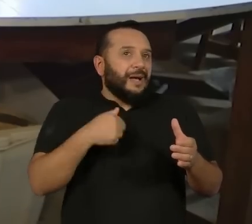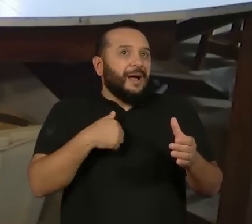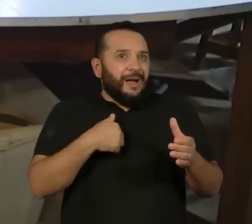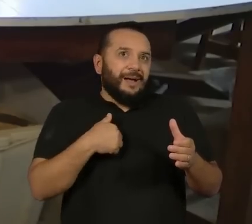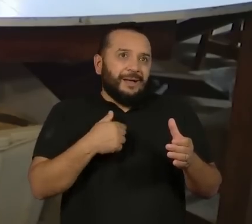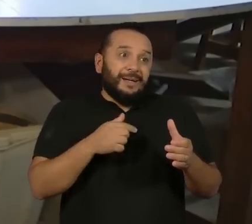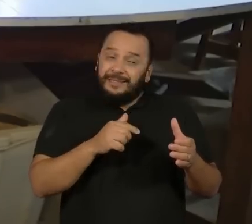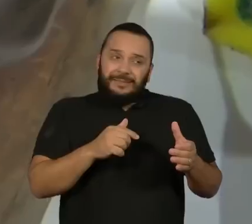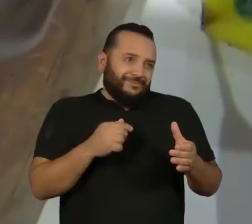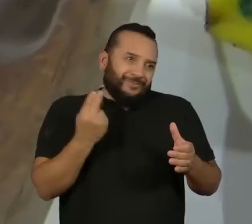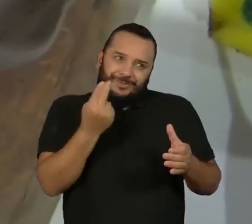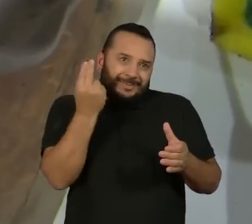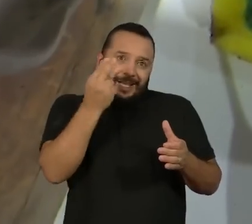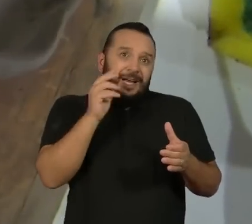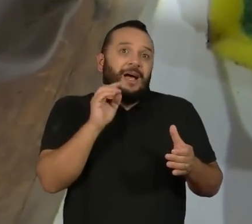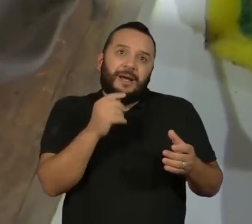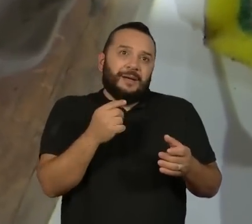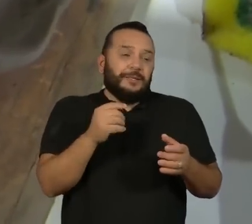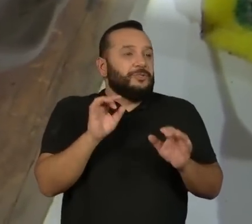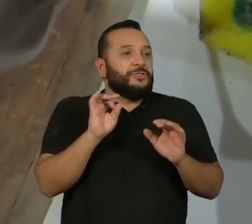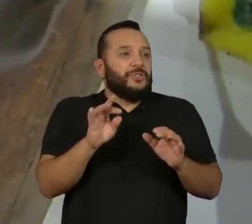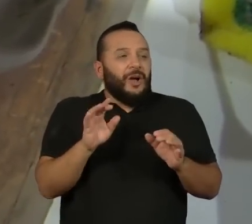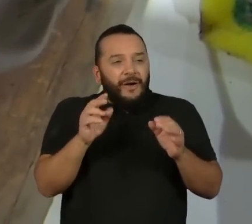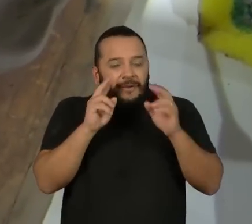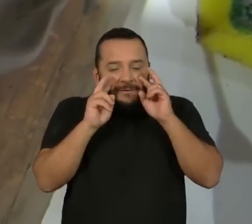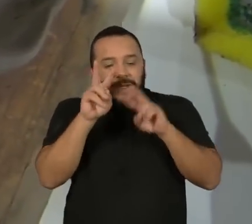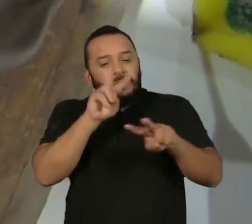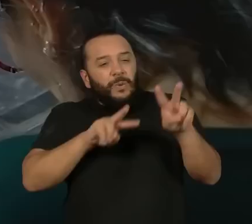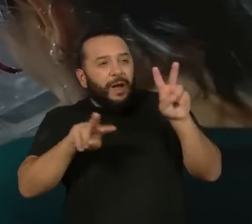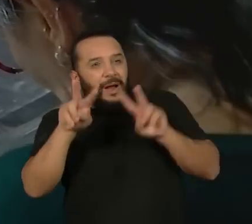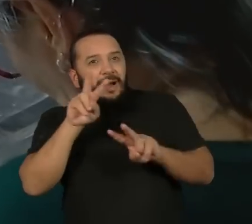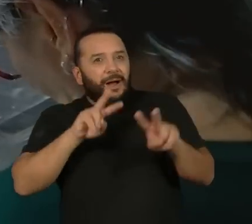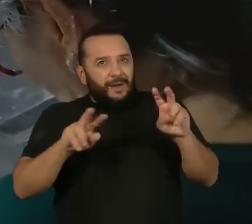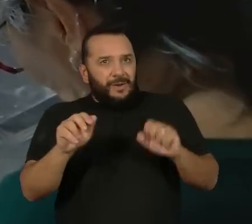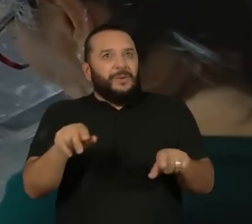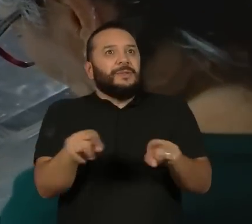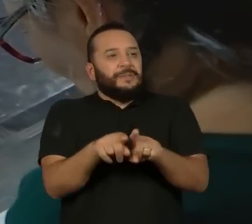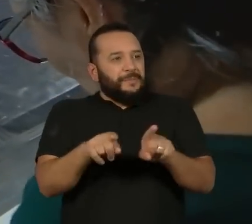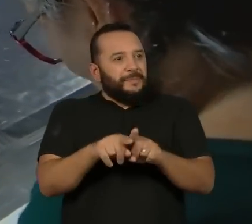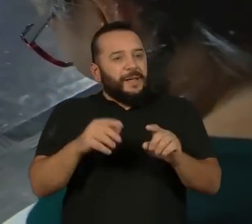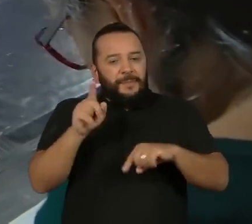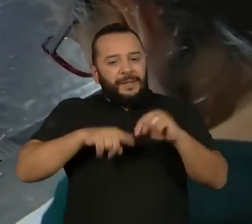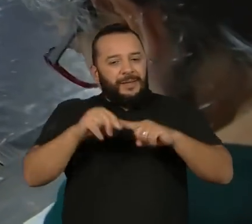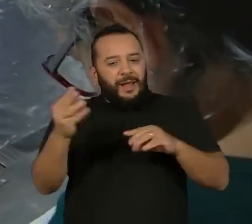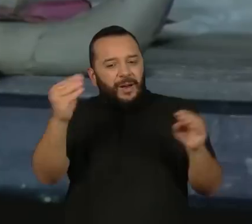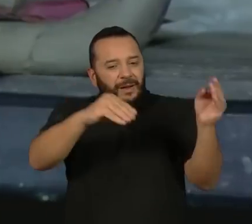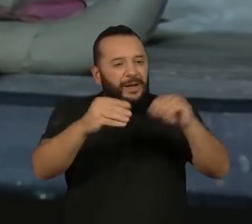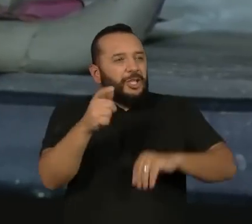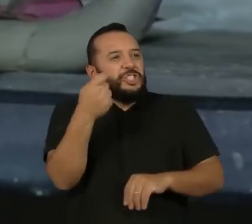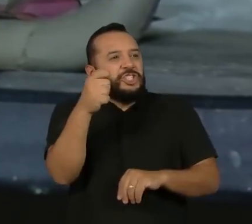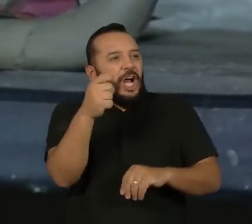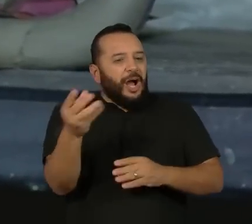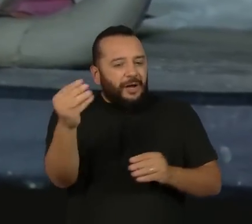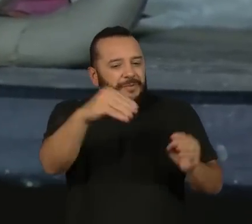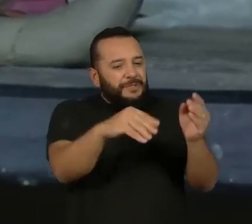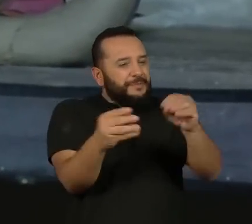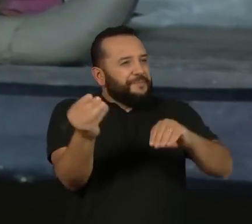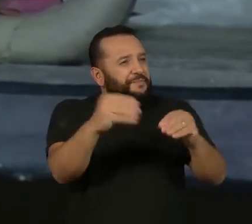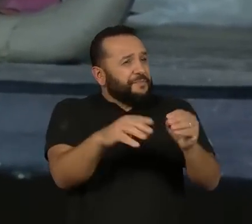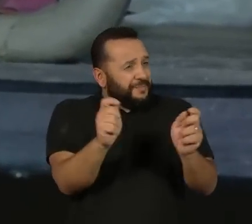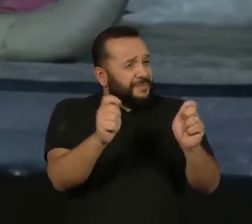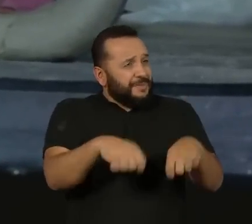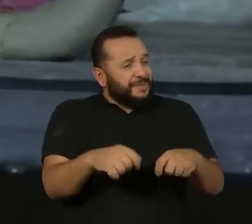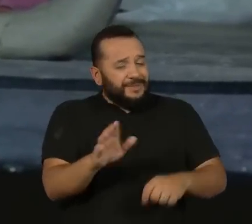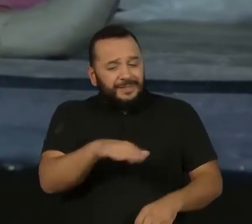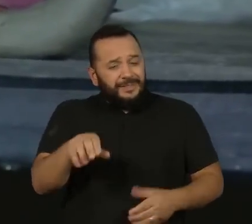quando ela é queimada, mas dá para ser uma peça decorativa, dá para usar como um porta-treco, um porta-chaves, enfim, dá para a criança levar